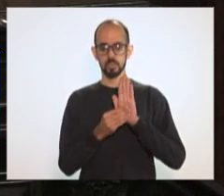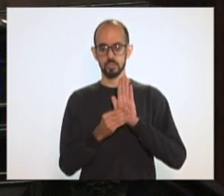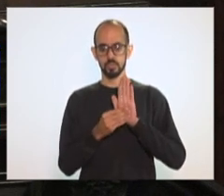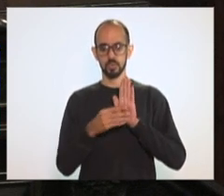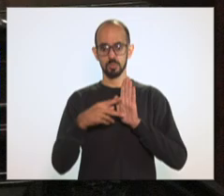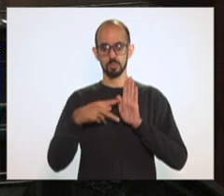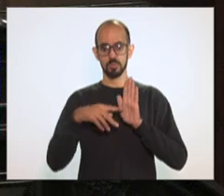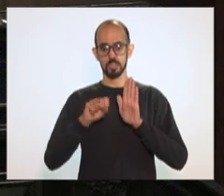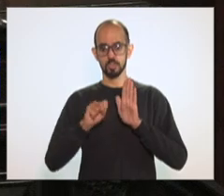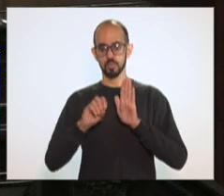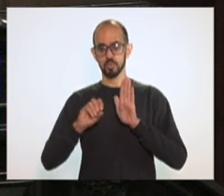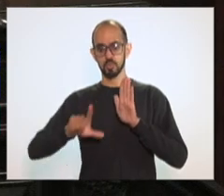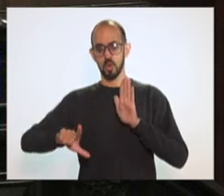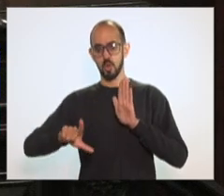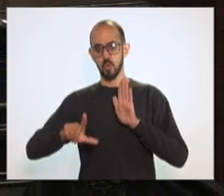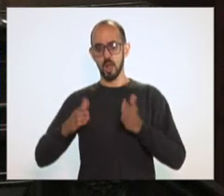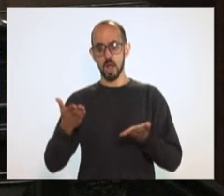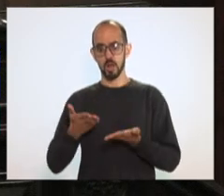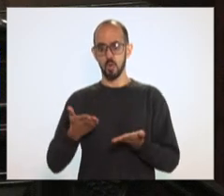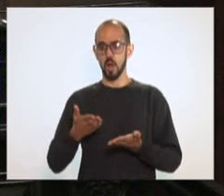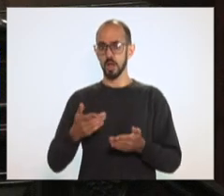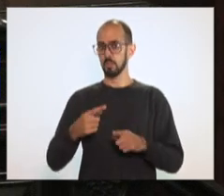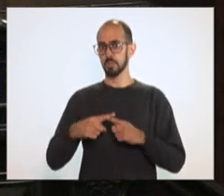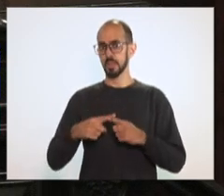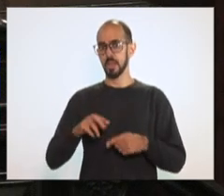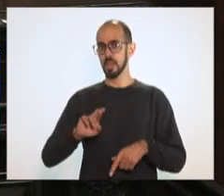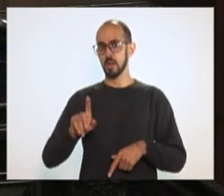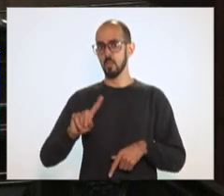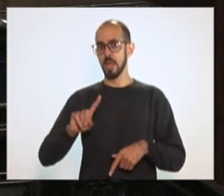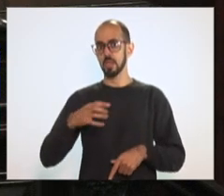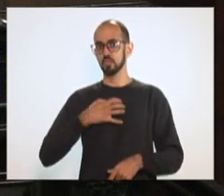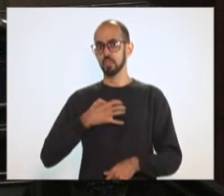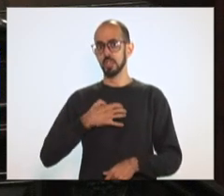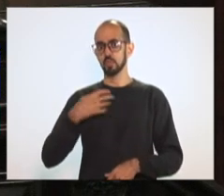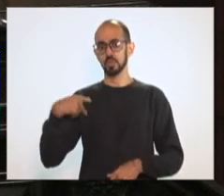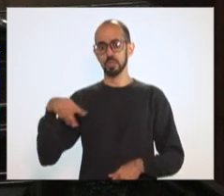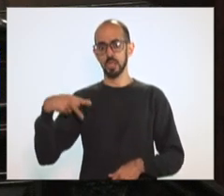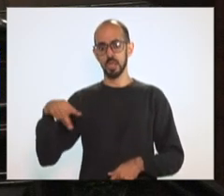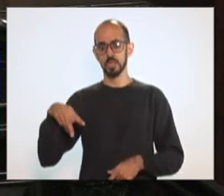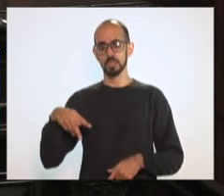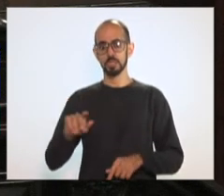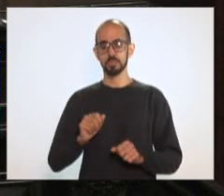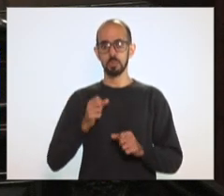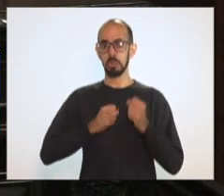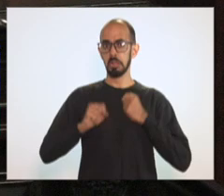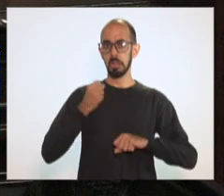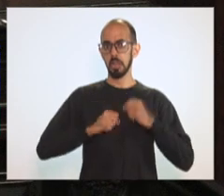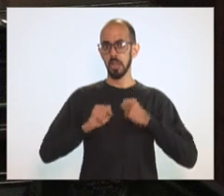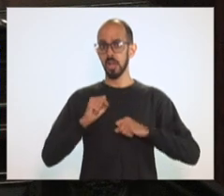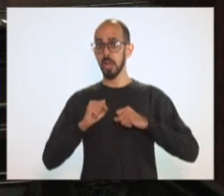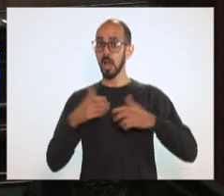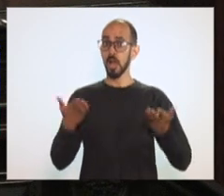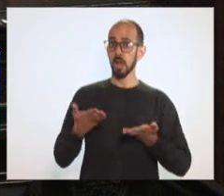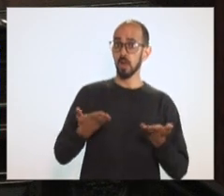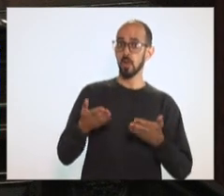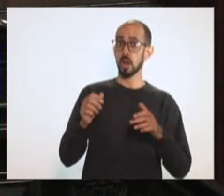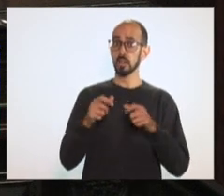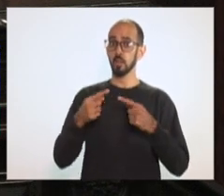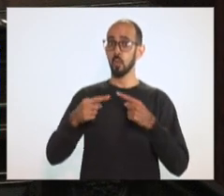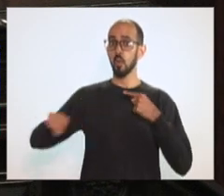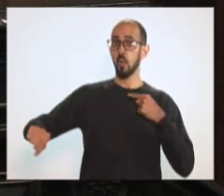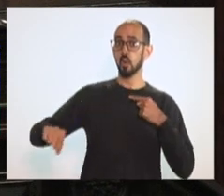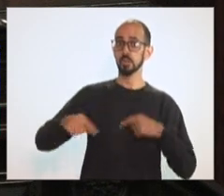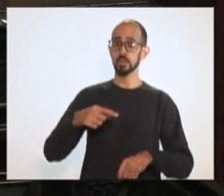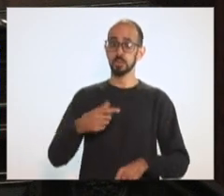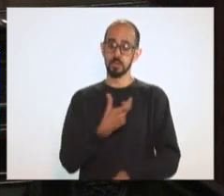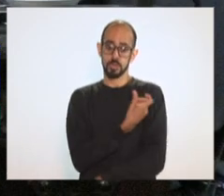agora, porque não foi da maneira deles por birra, resolveu se voltar contra a vacinação no estado